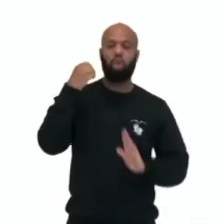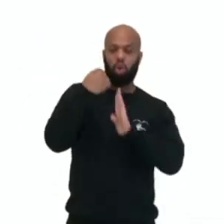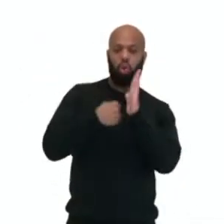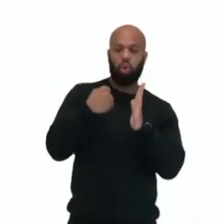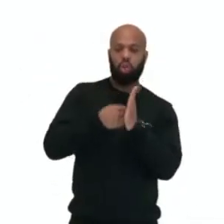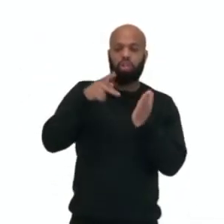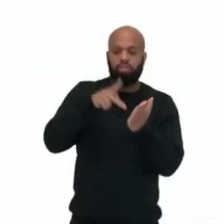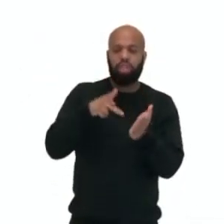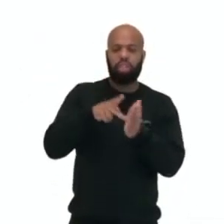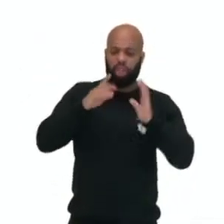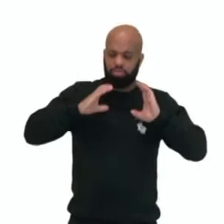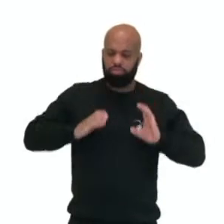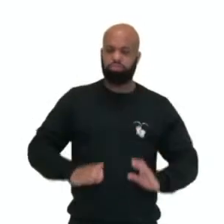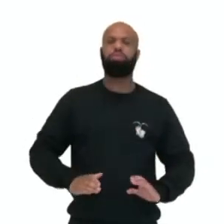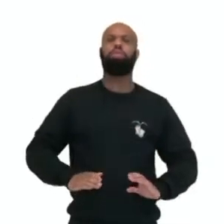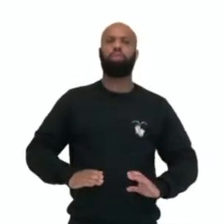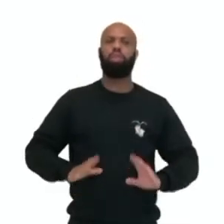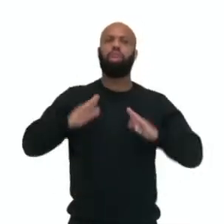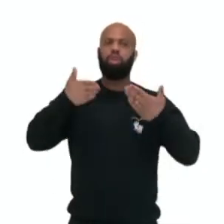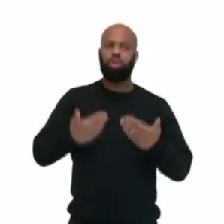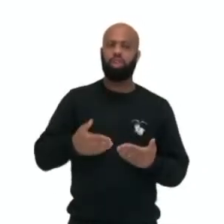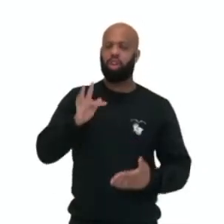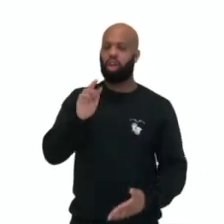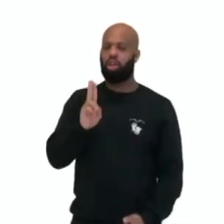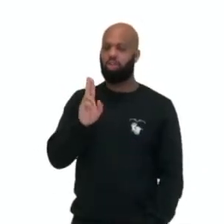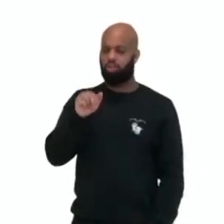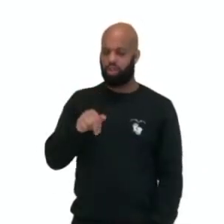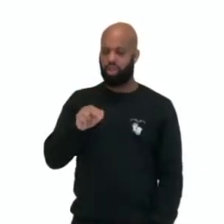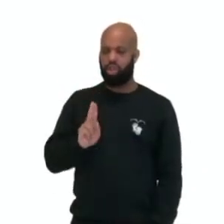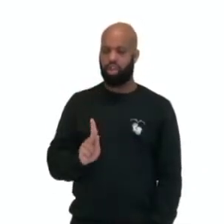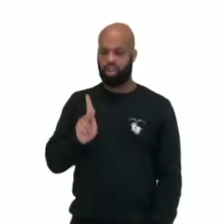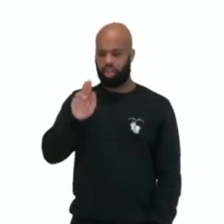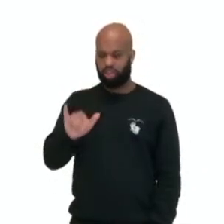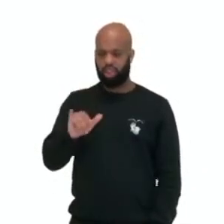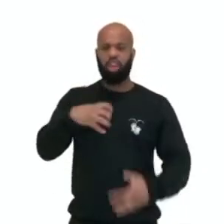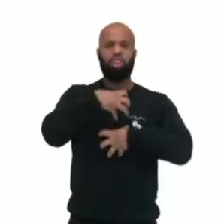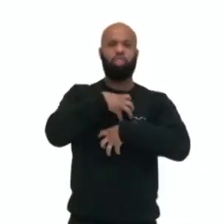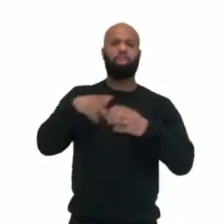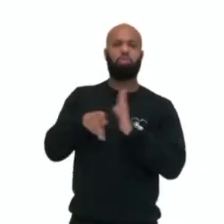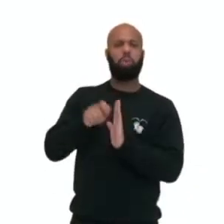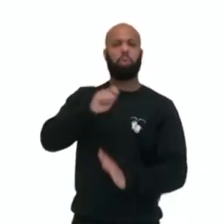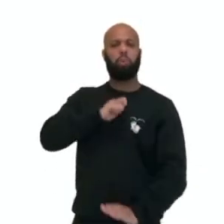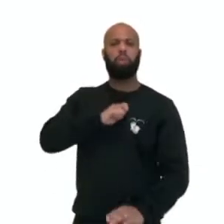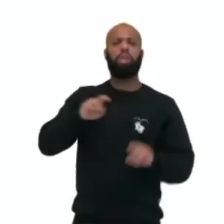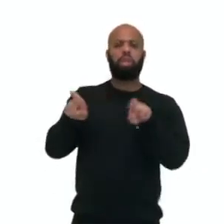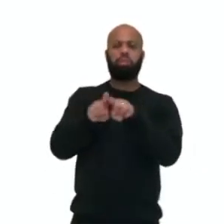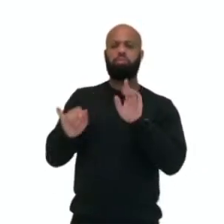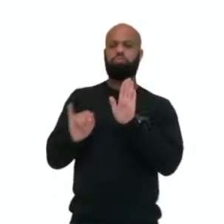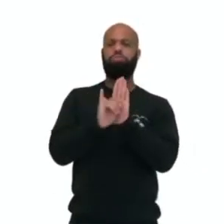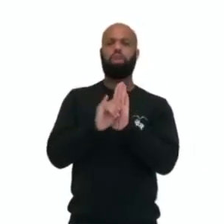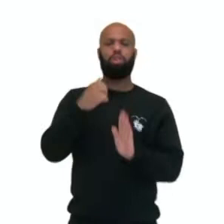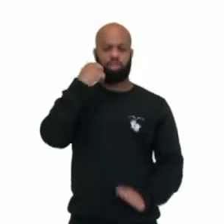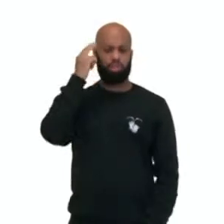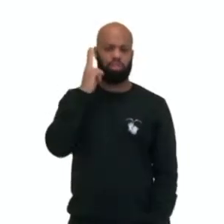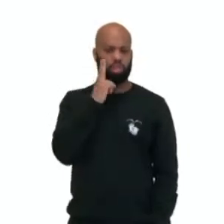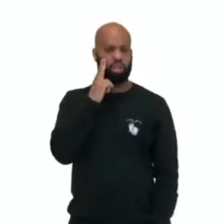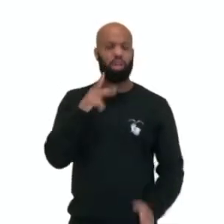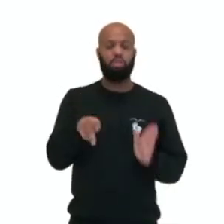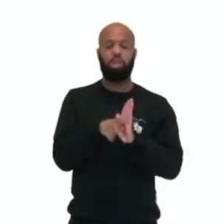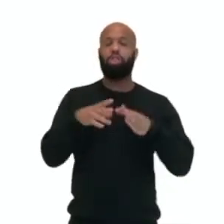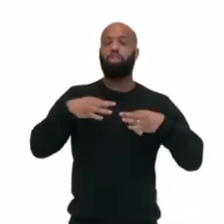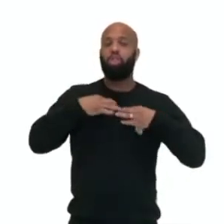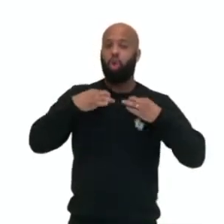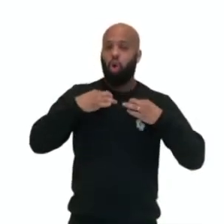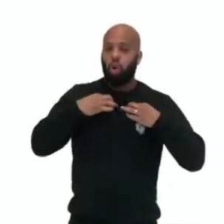real cidadania. O funk passa a ser uma forma de atitude e identidade negra no vestir,